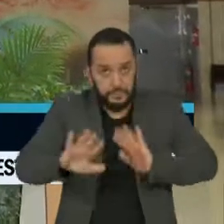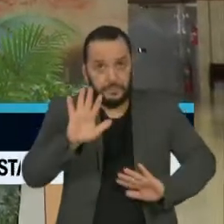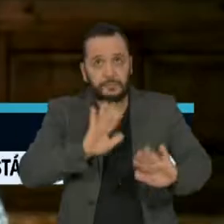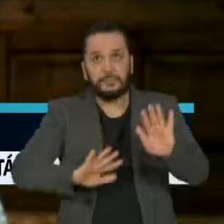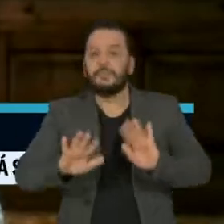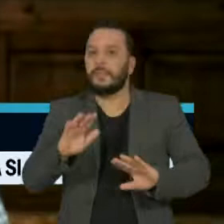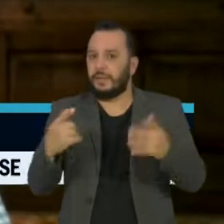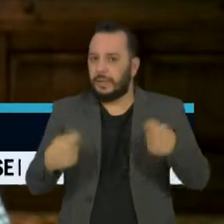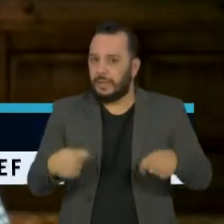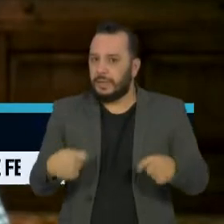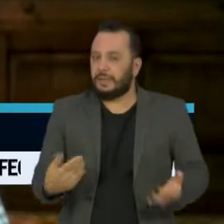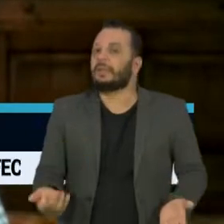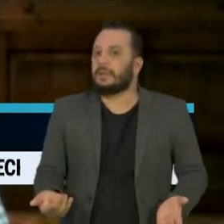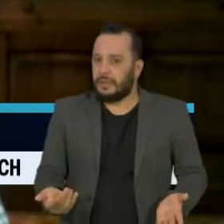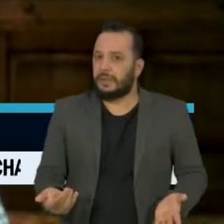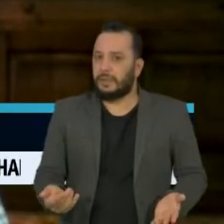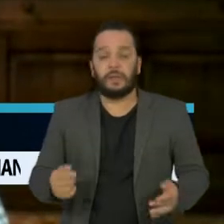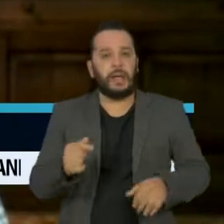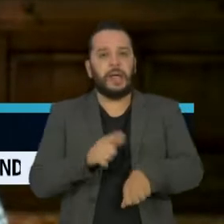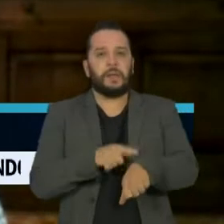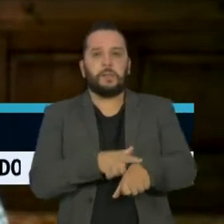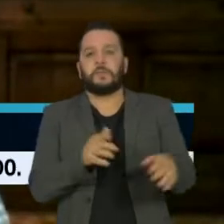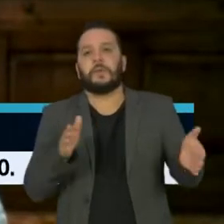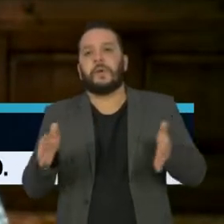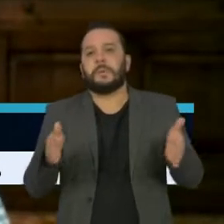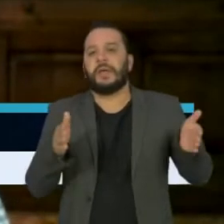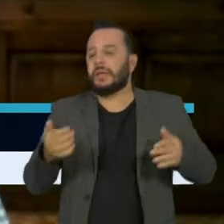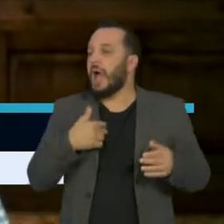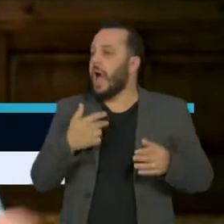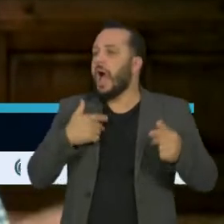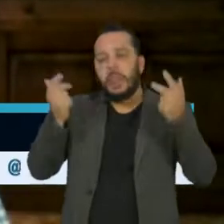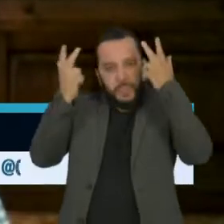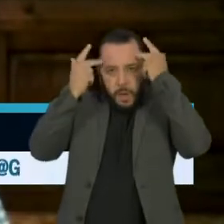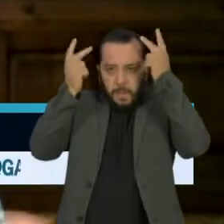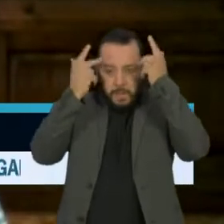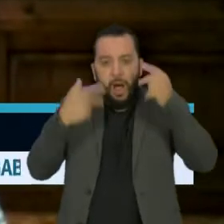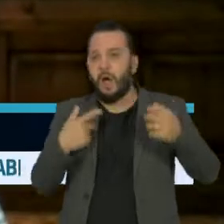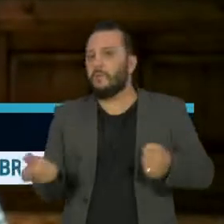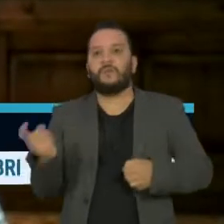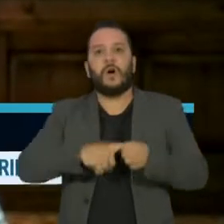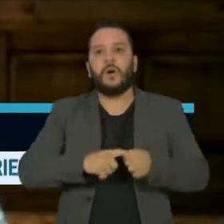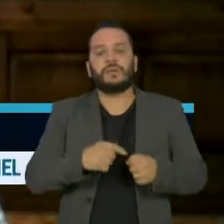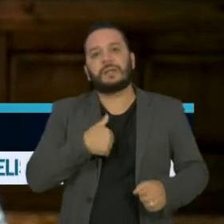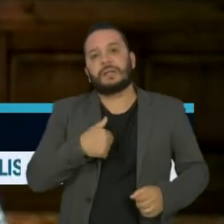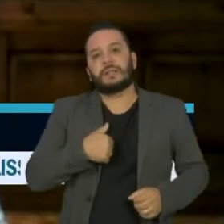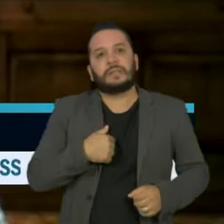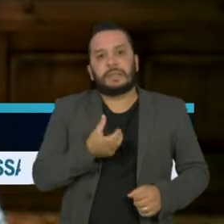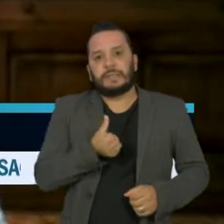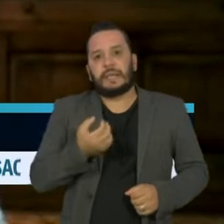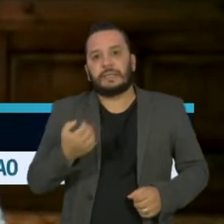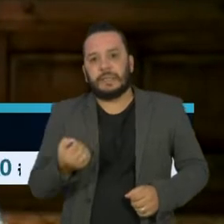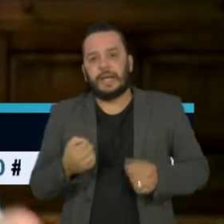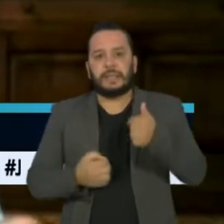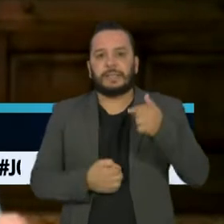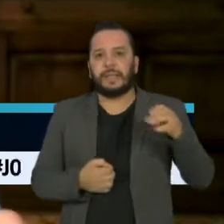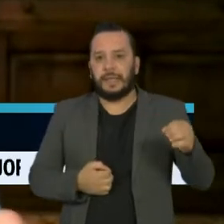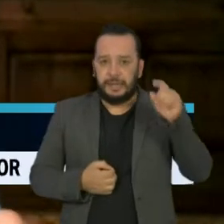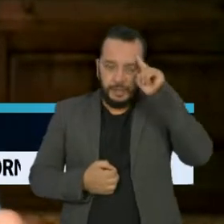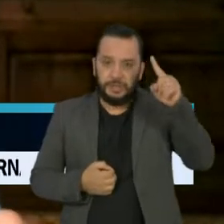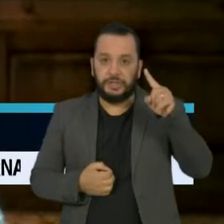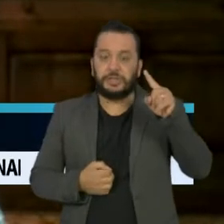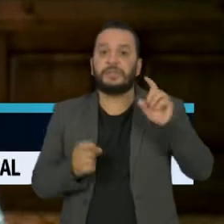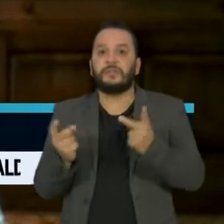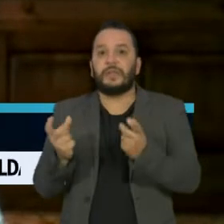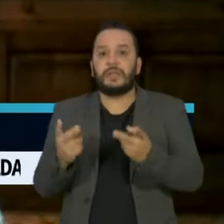exige cautela o momento não é de retomar 60 70 kg dias de venda em uma